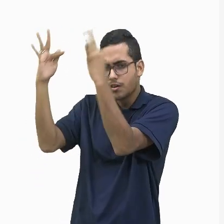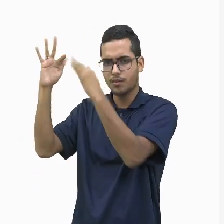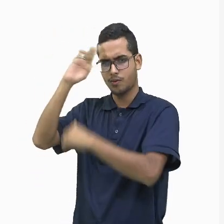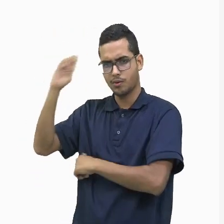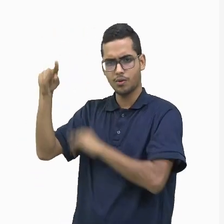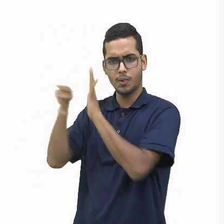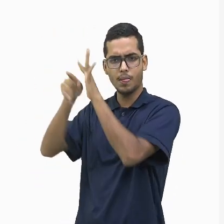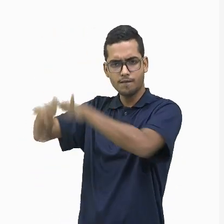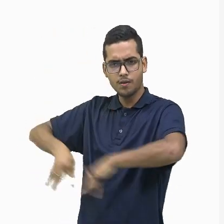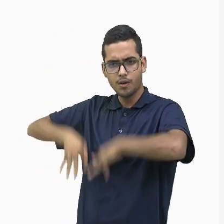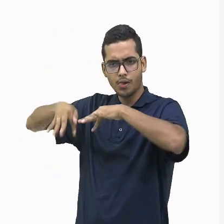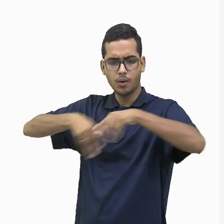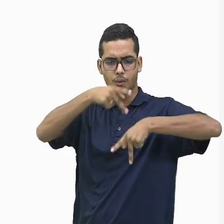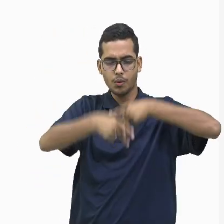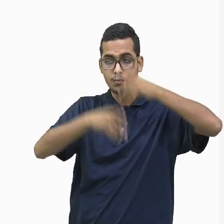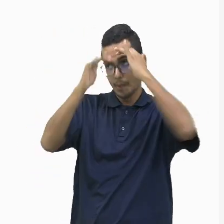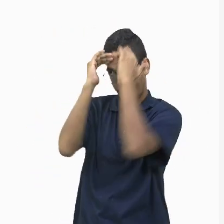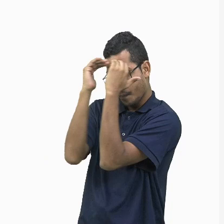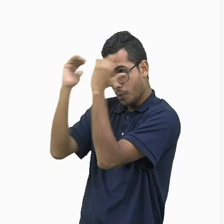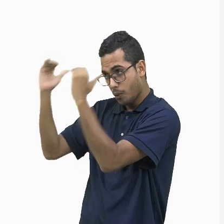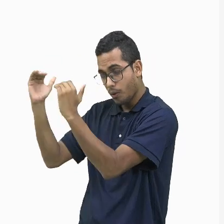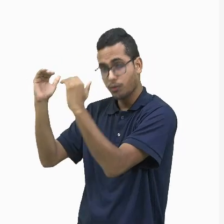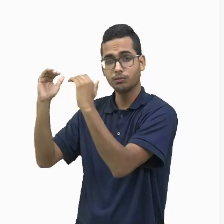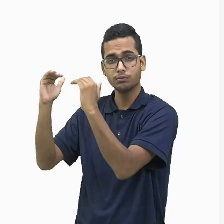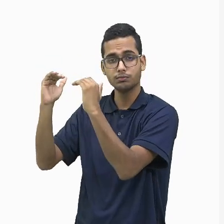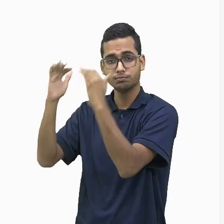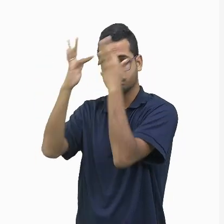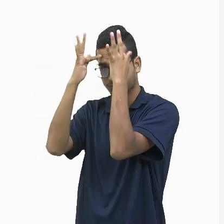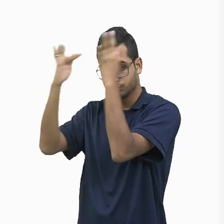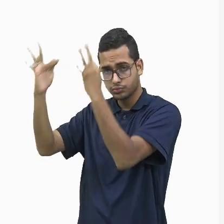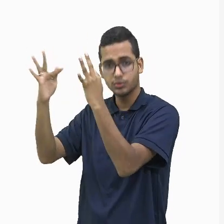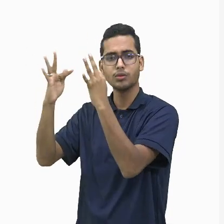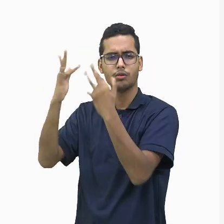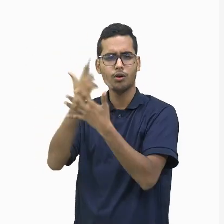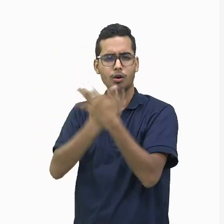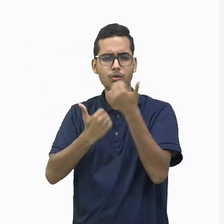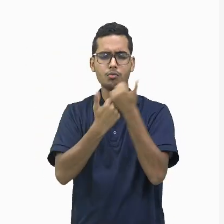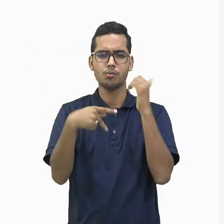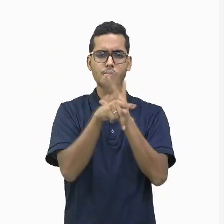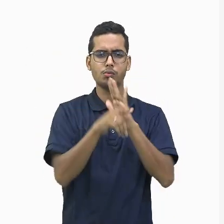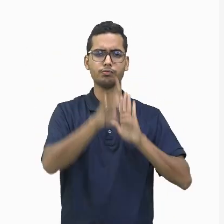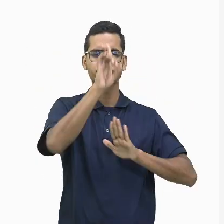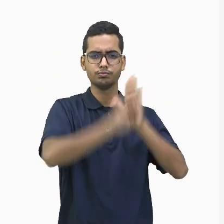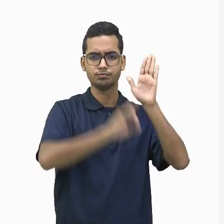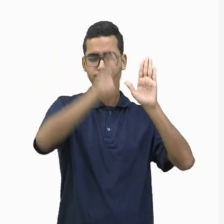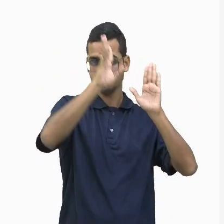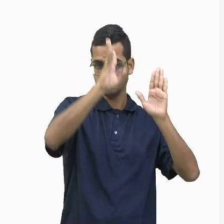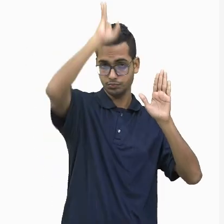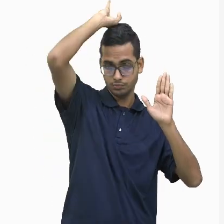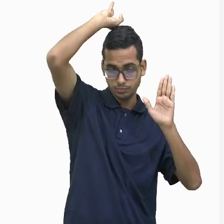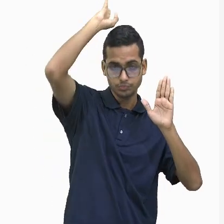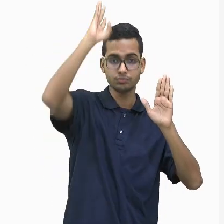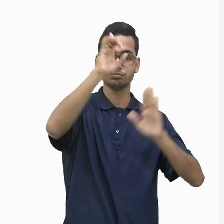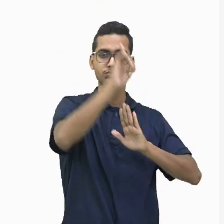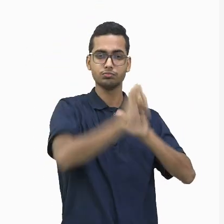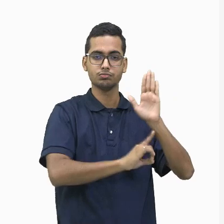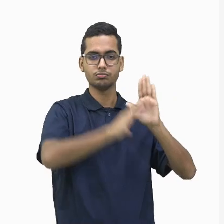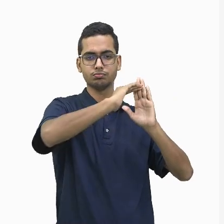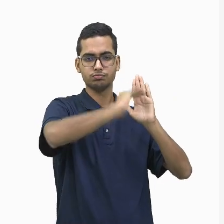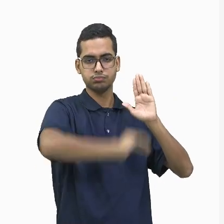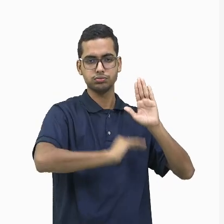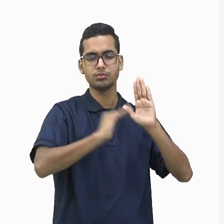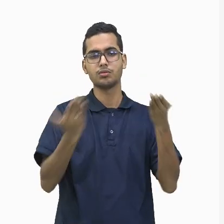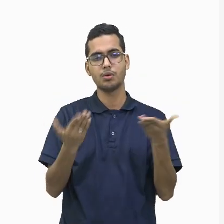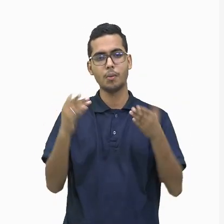senhor, que substituiu a cidadania romana, o direito romano, né,